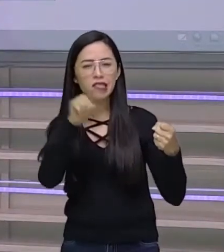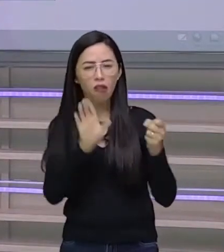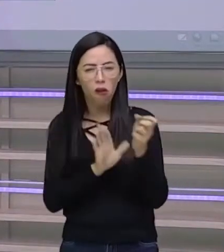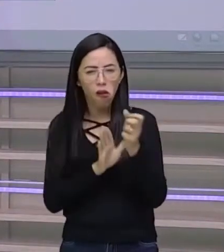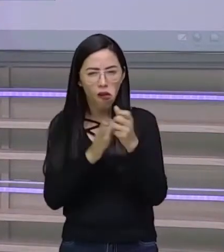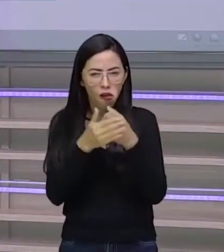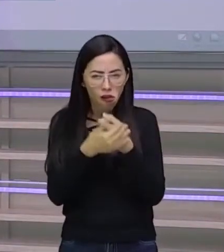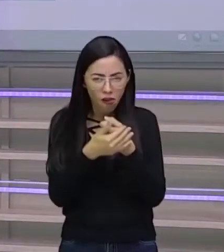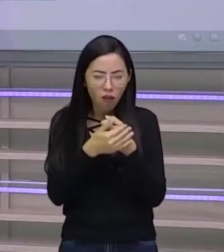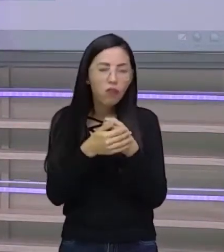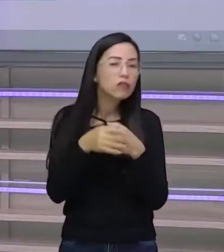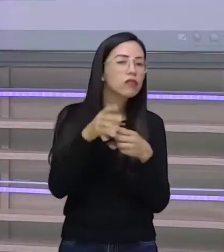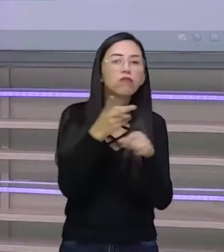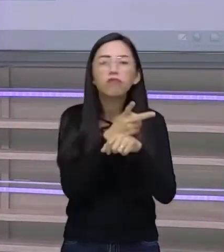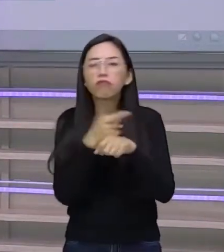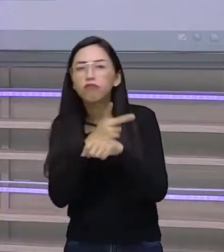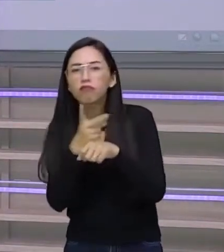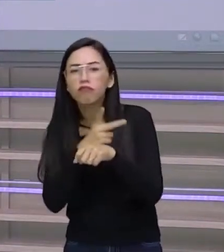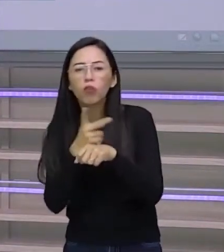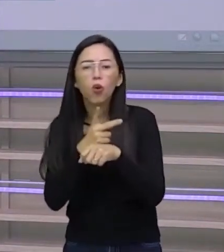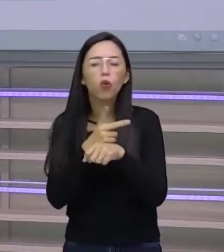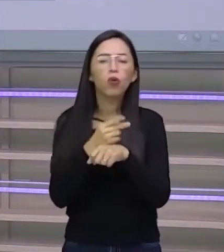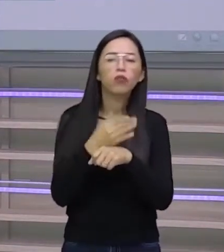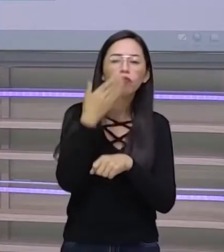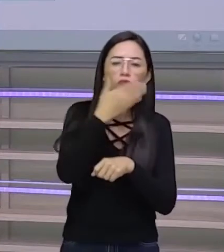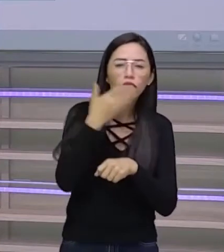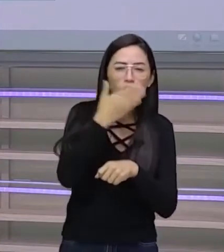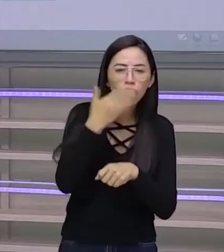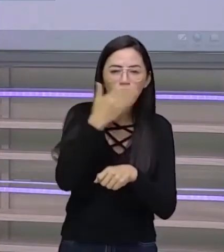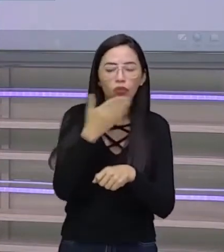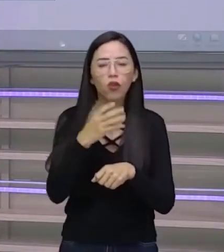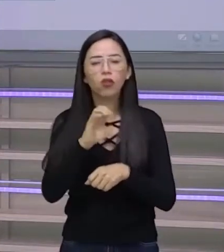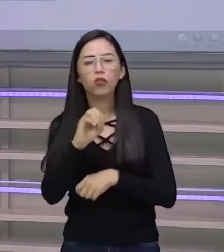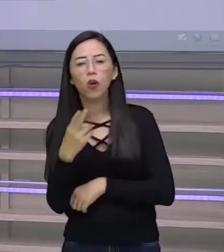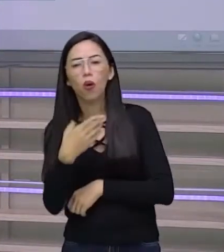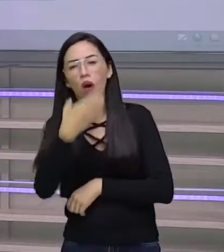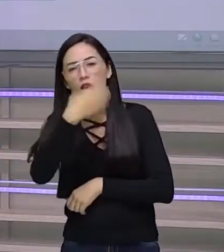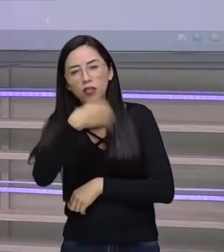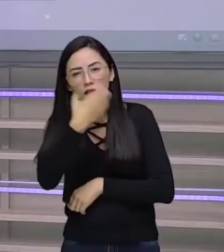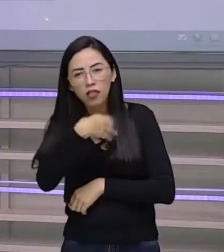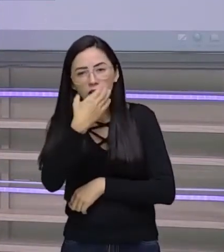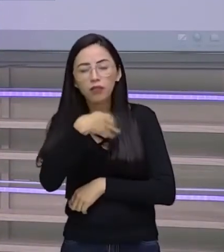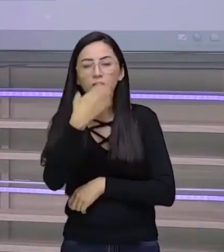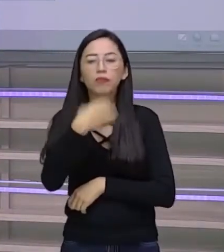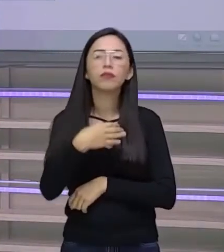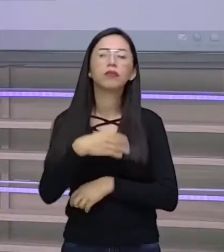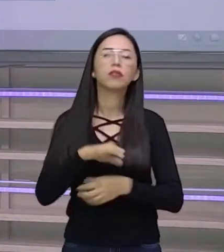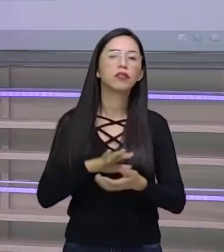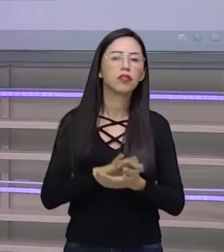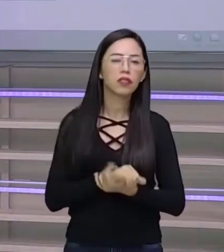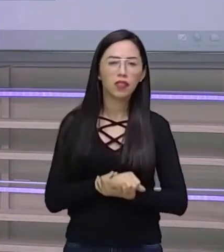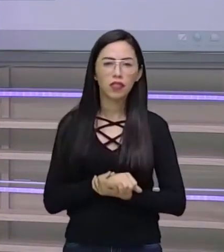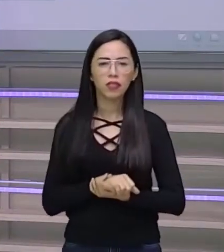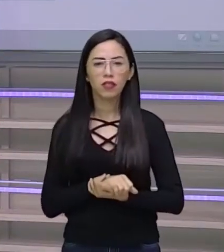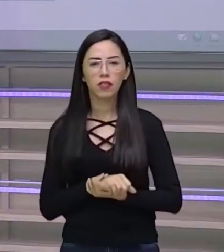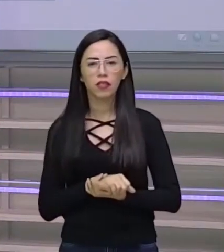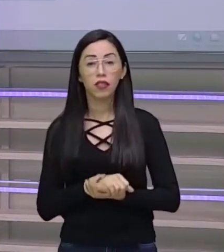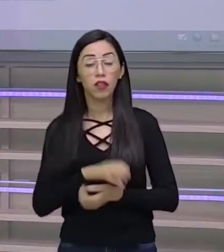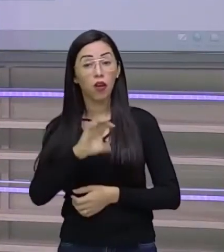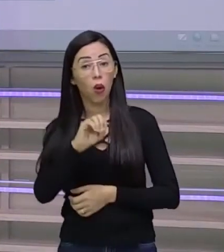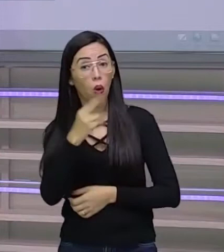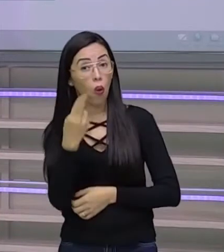pudim. Eu gosto muito de pudim. Ou você pega uma maçã, ou você pega um pouco de